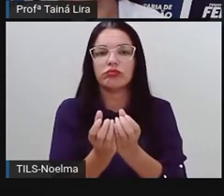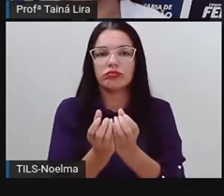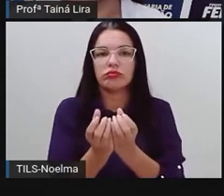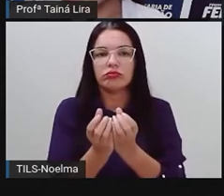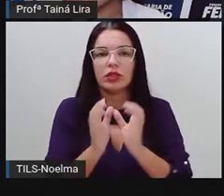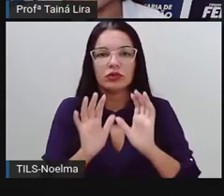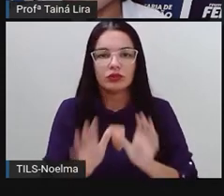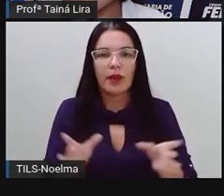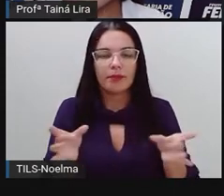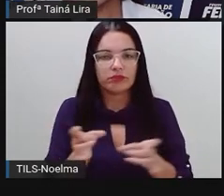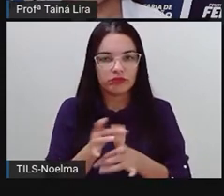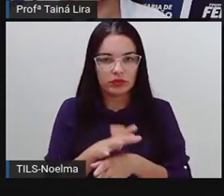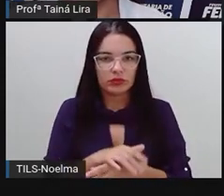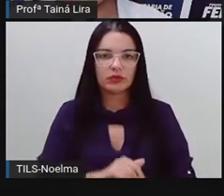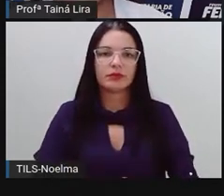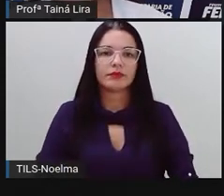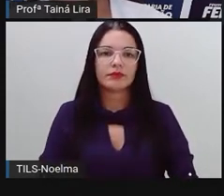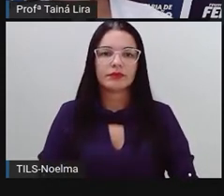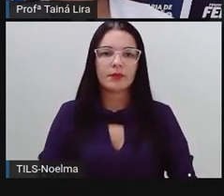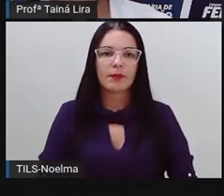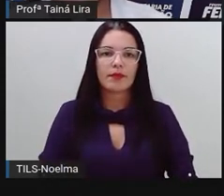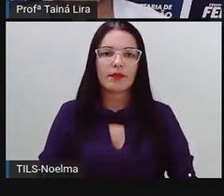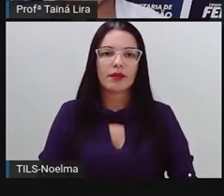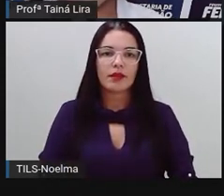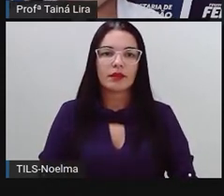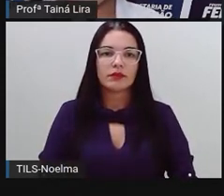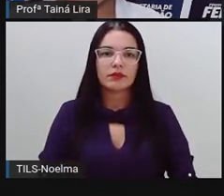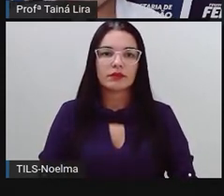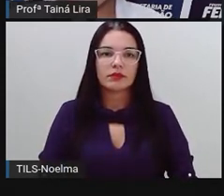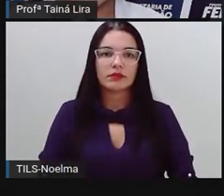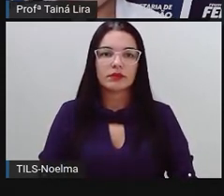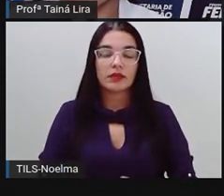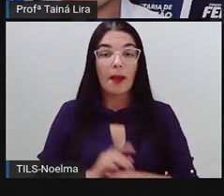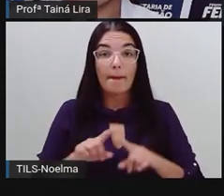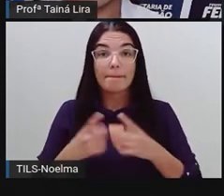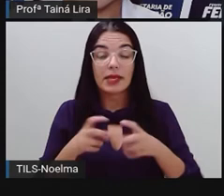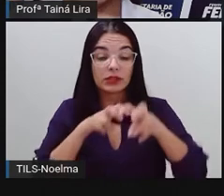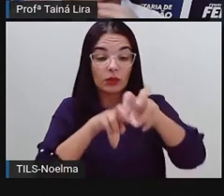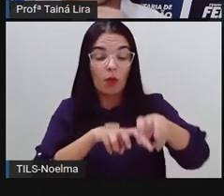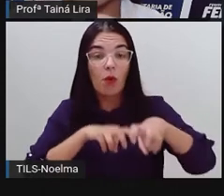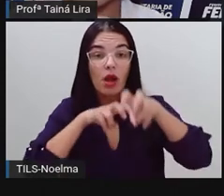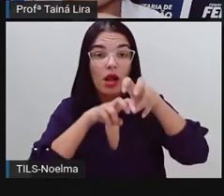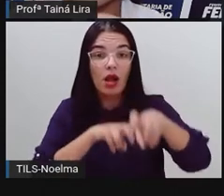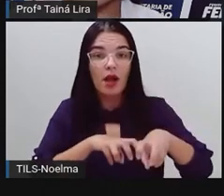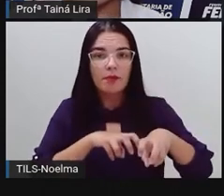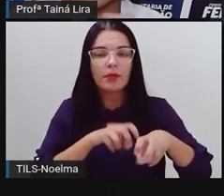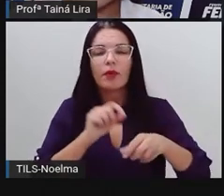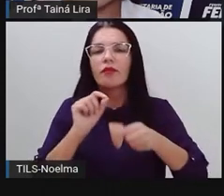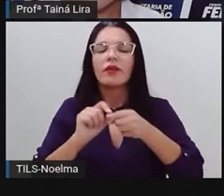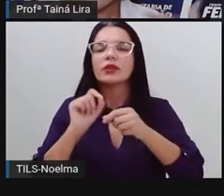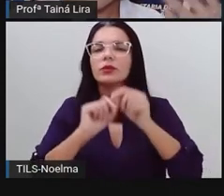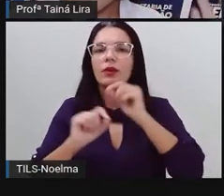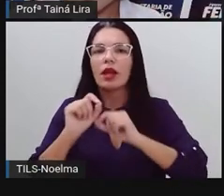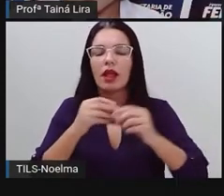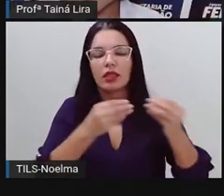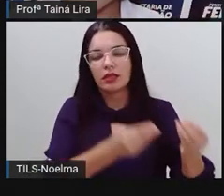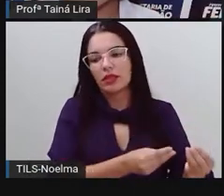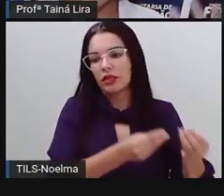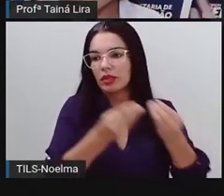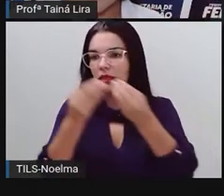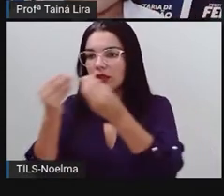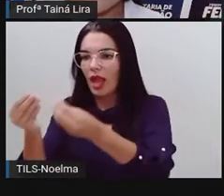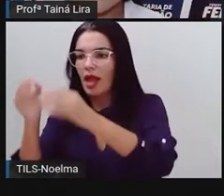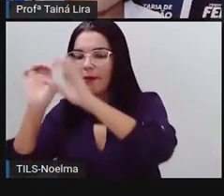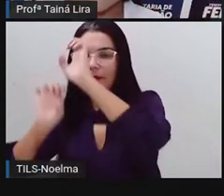Natura Tá bom mas o campo né a zona rural ela vai trazer esses